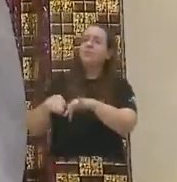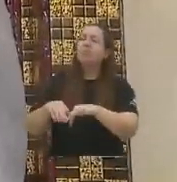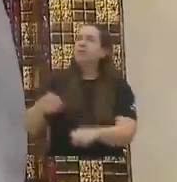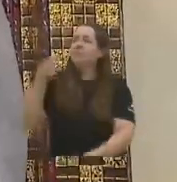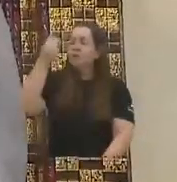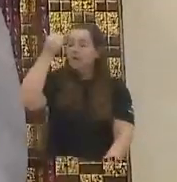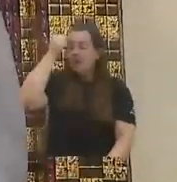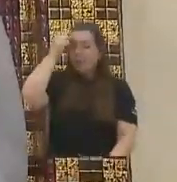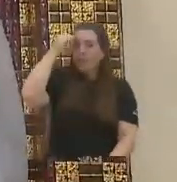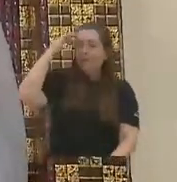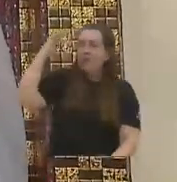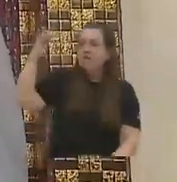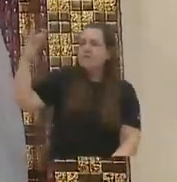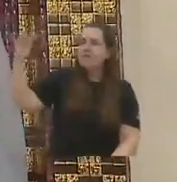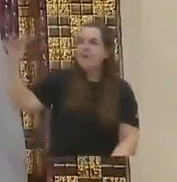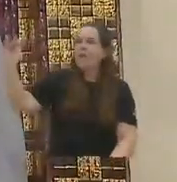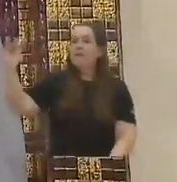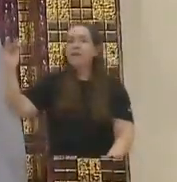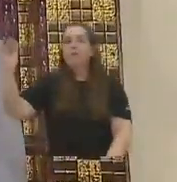fiel,